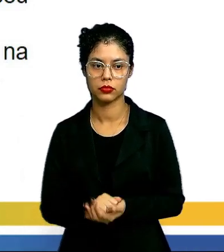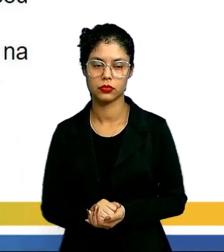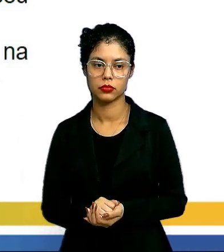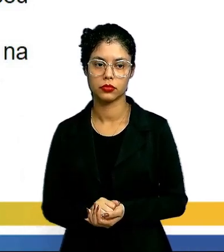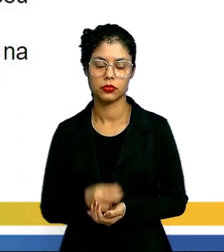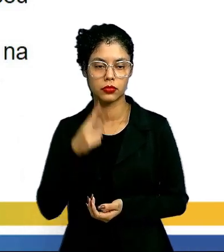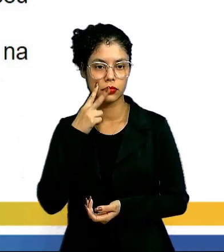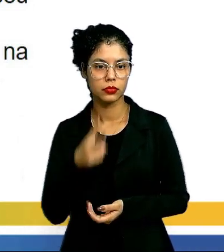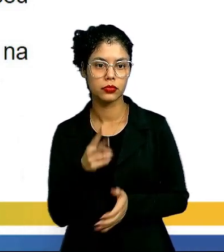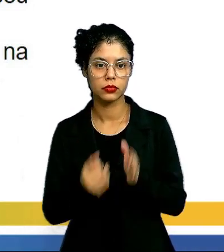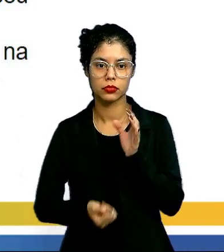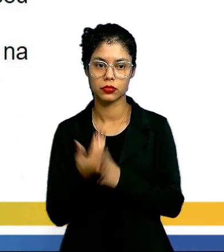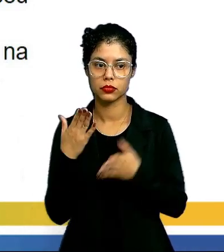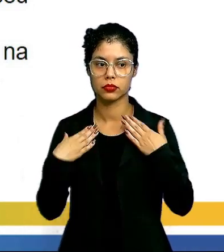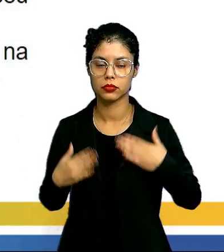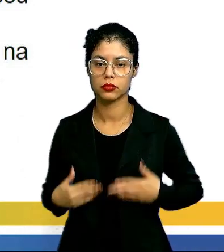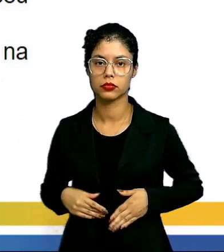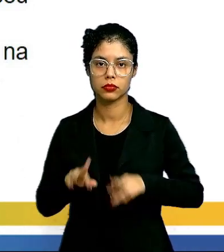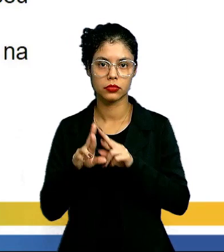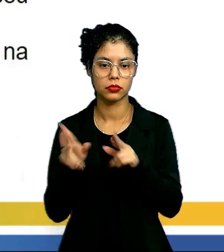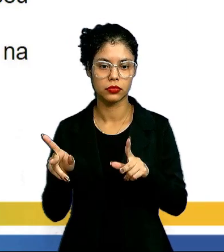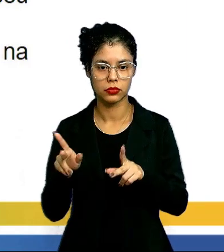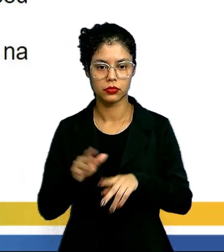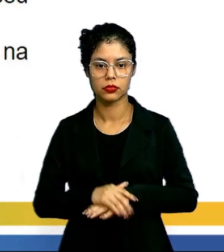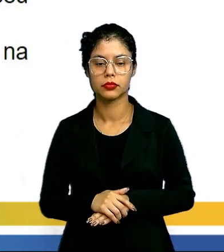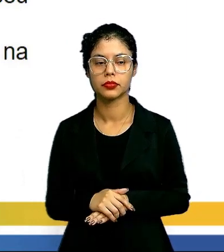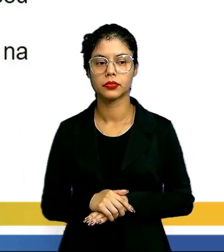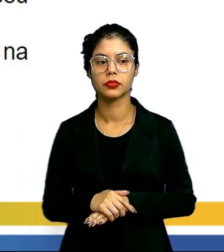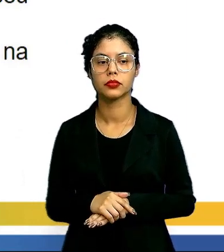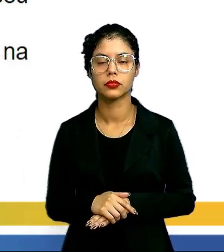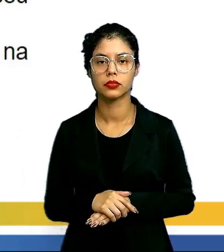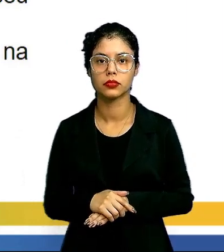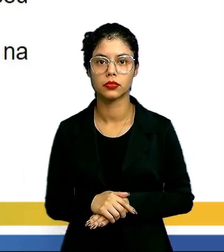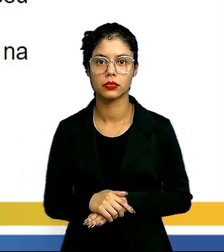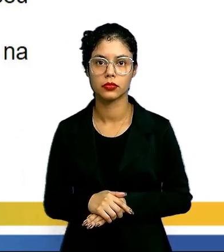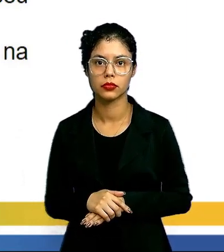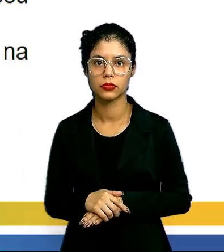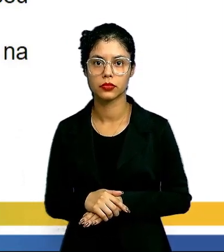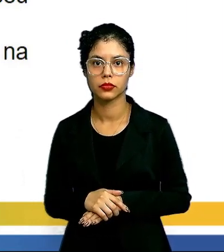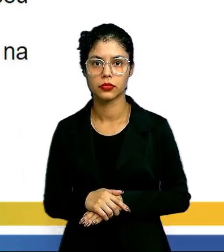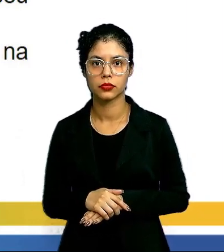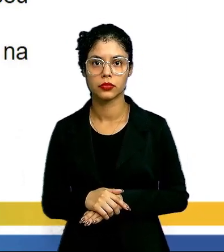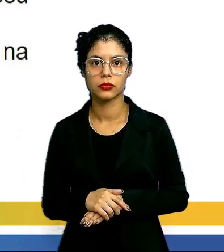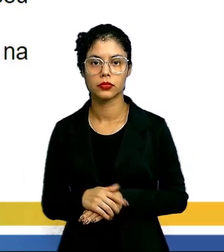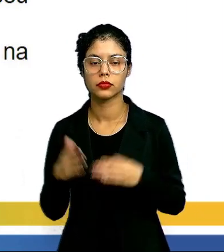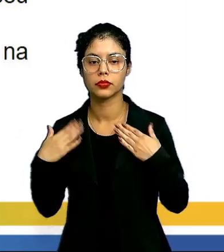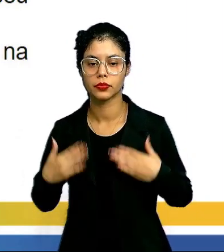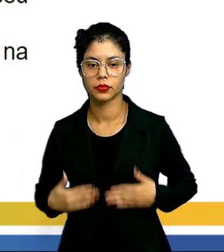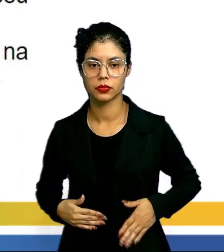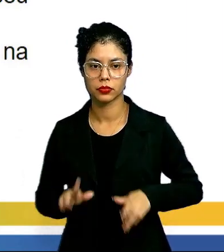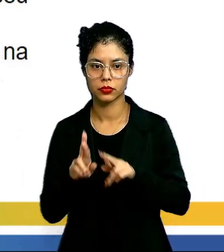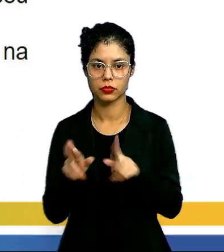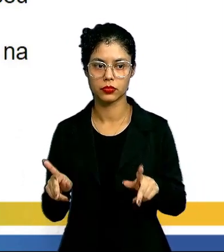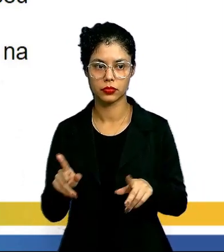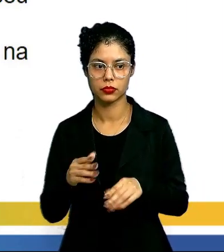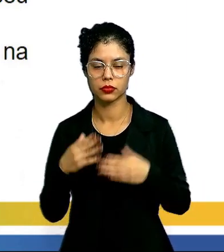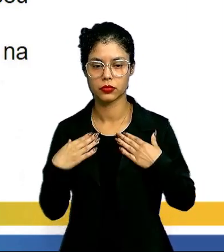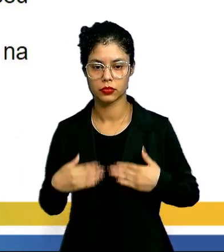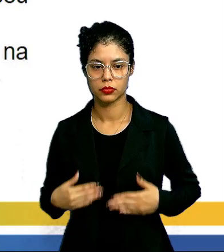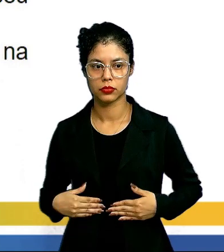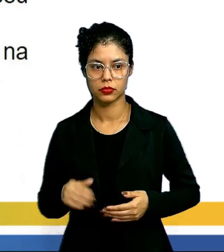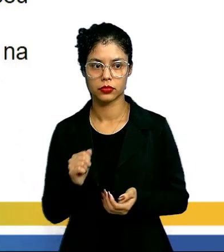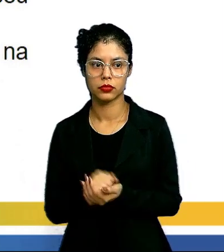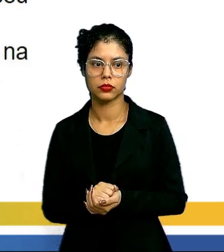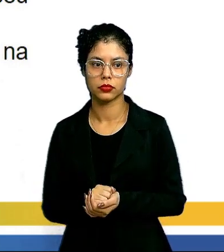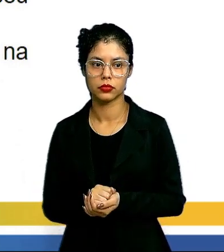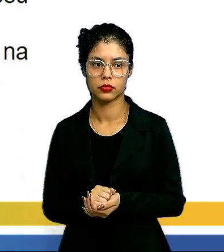heterogênea, prevendo a existência de corpos com diferentes formas. Não, né, gente? Ela não quer corpos com diferentes formas. Ela quer manter um